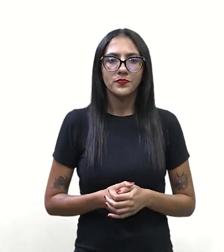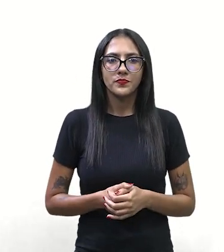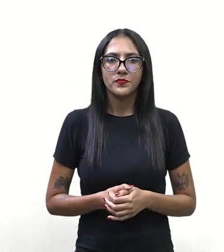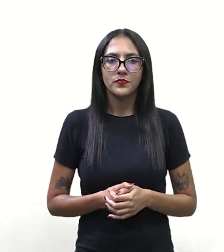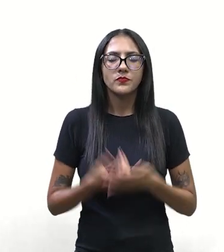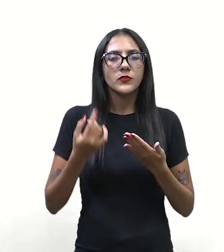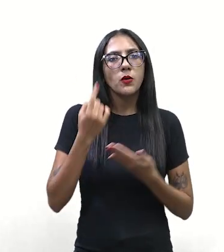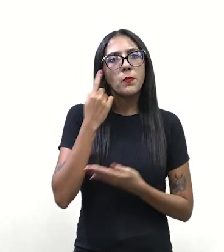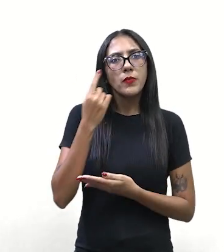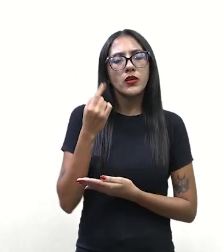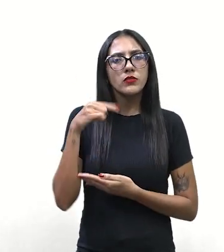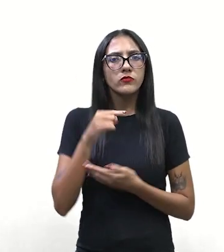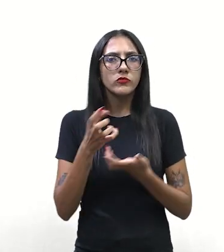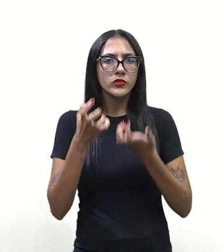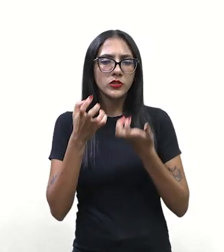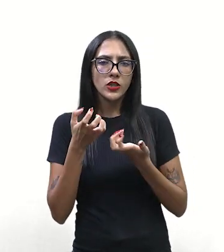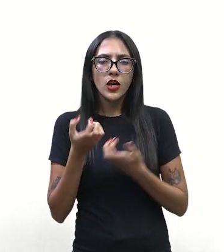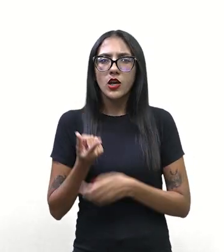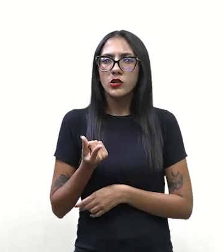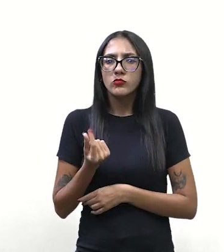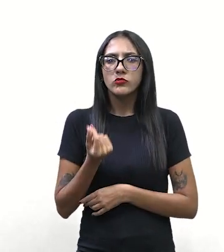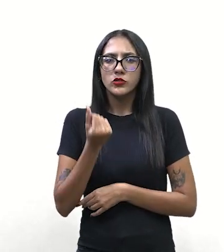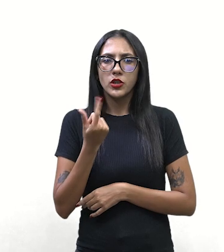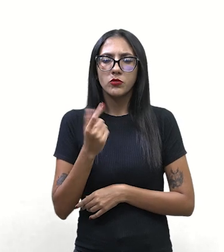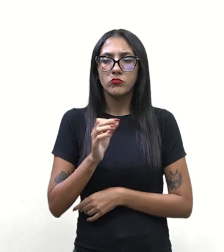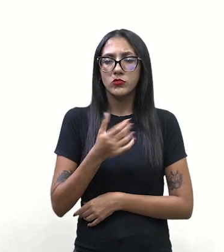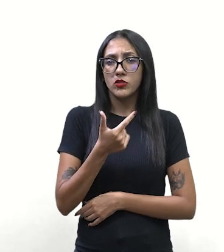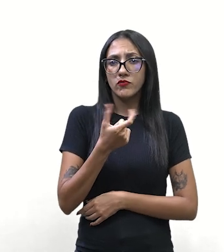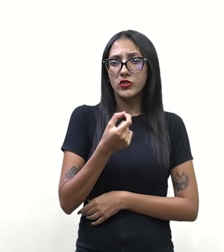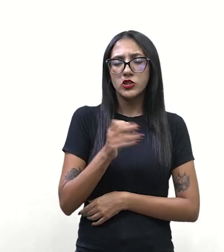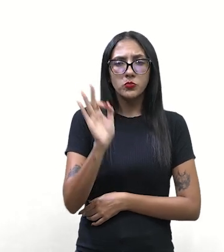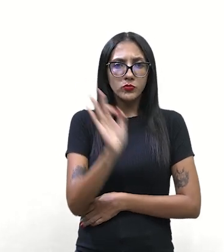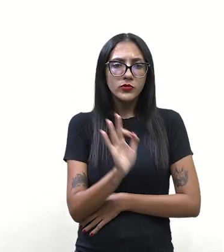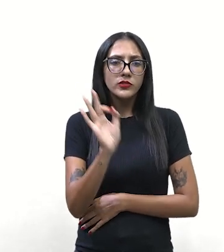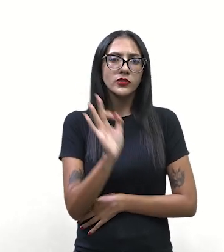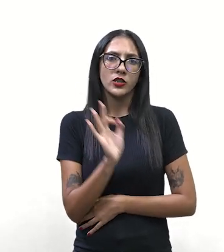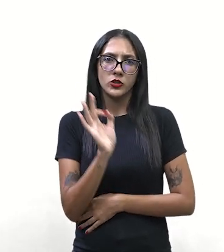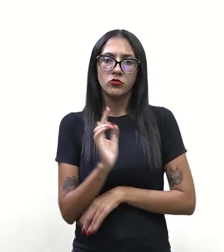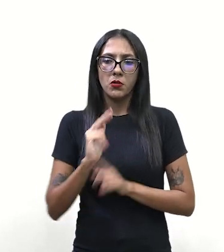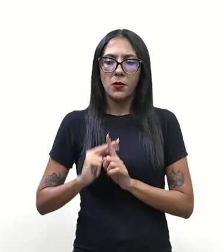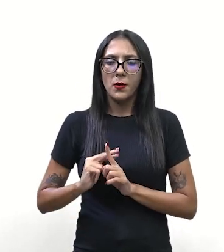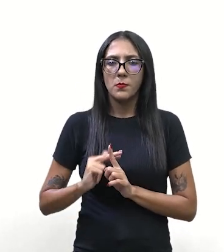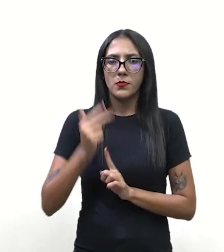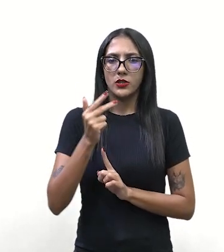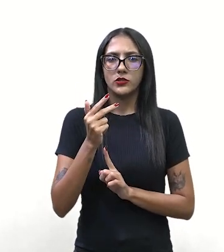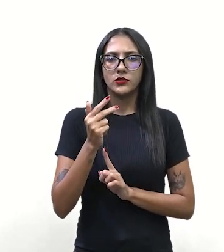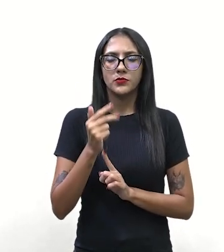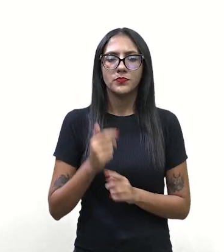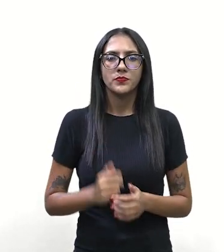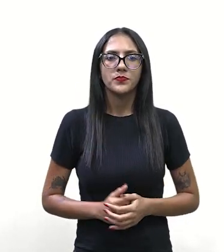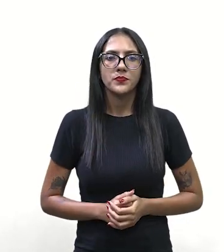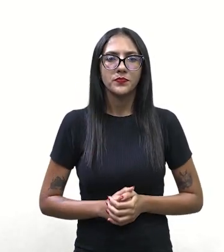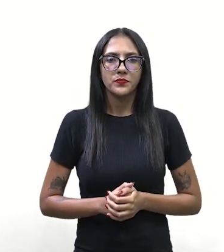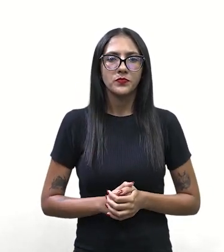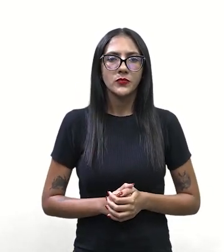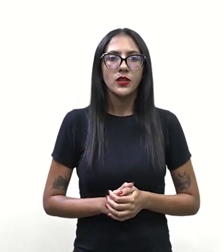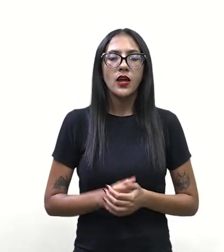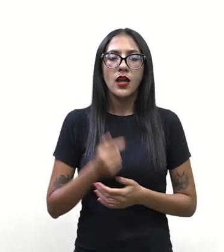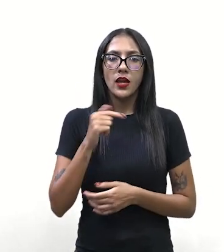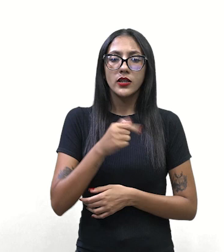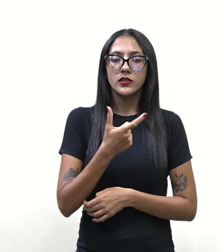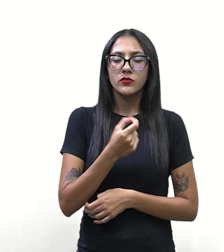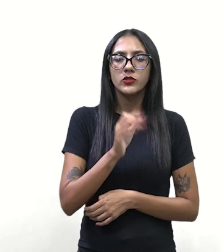uma margem de lucro de 20%. E esses 20% vai ser